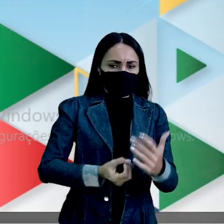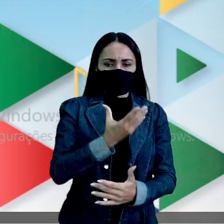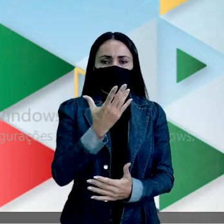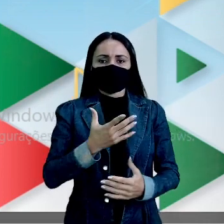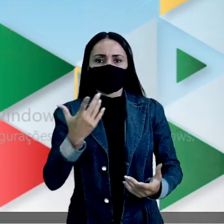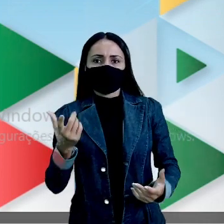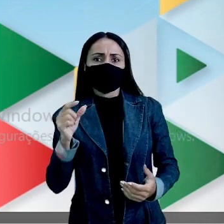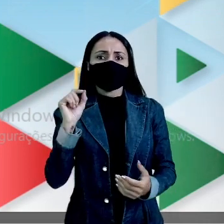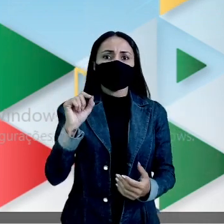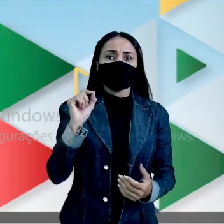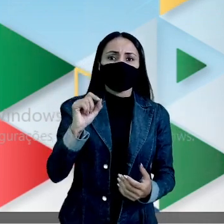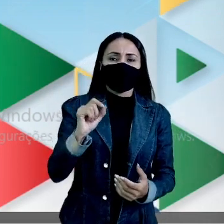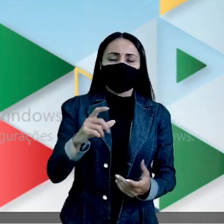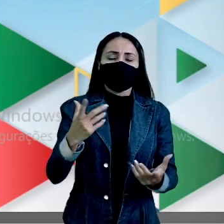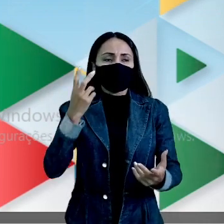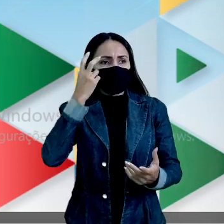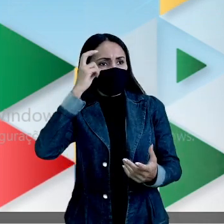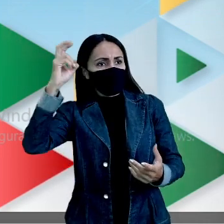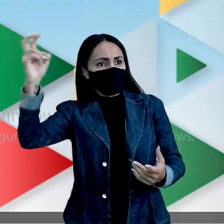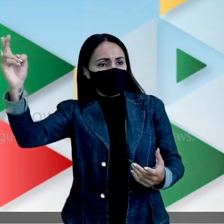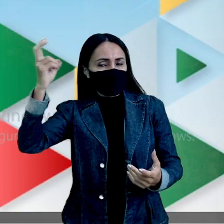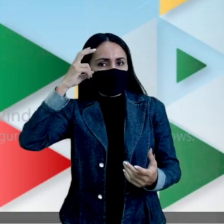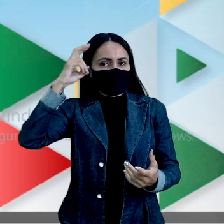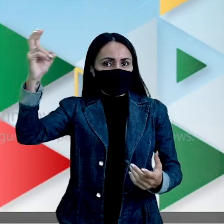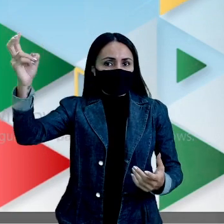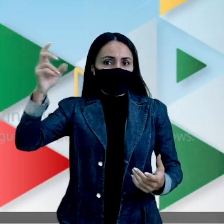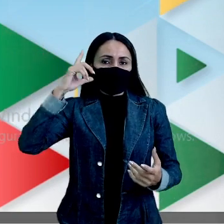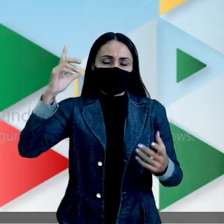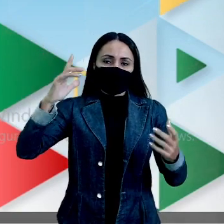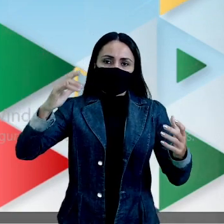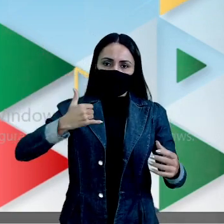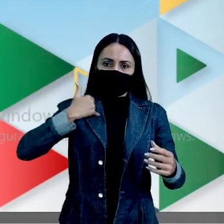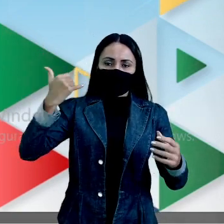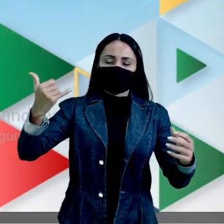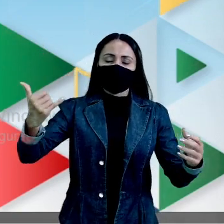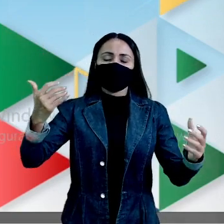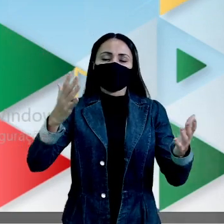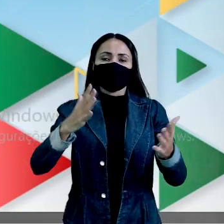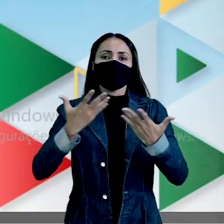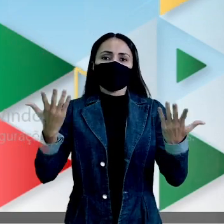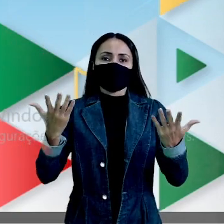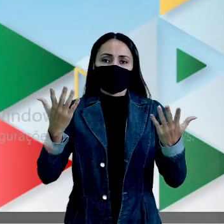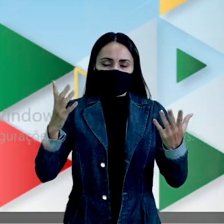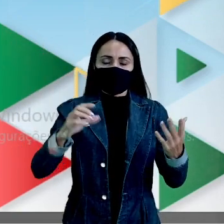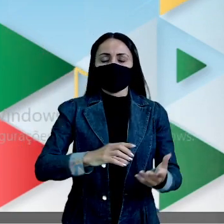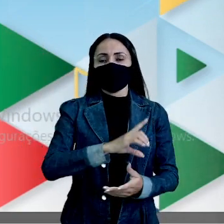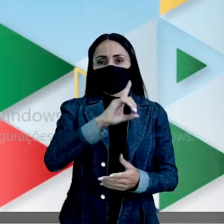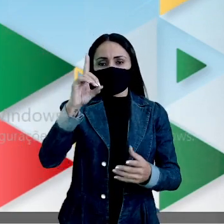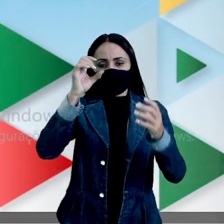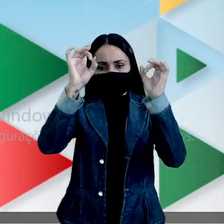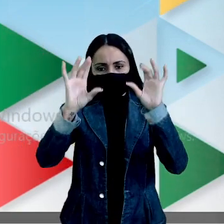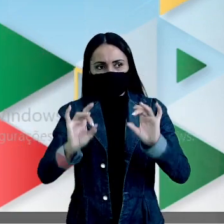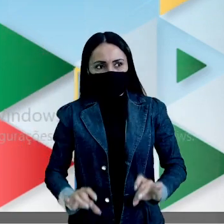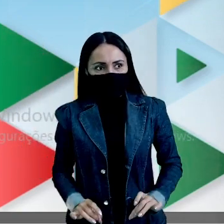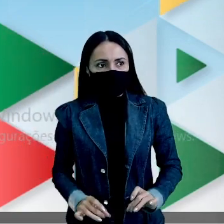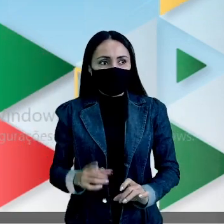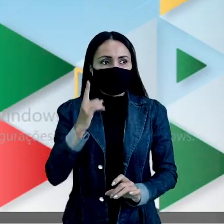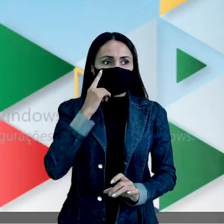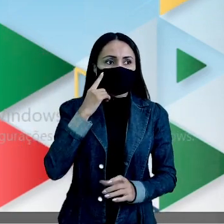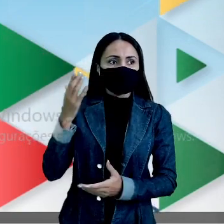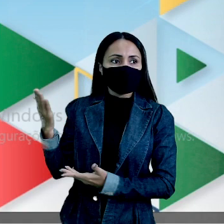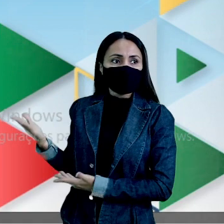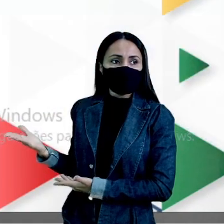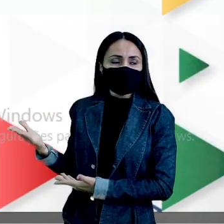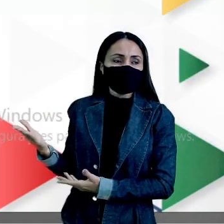é e a questão cultural. E ele é o aniversariante, né, do ano também. Vamos ver a data especial. Então, é isso aqui. Então, eu trago